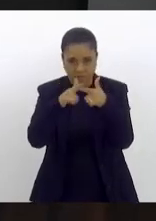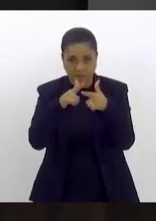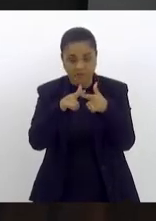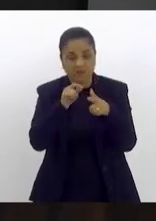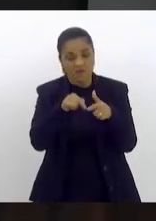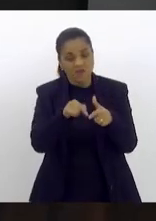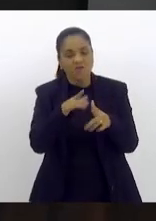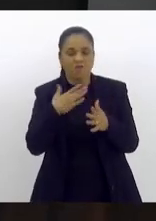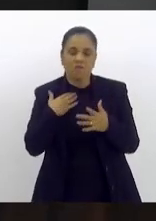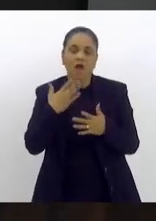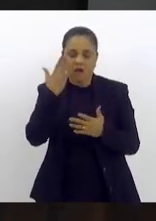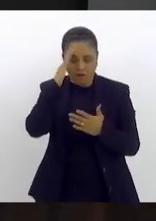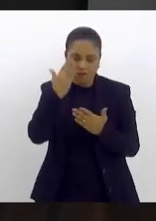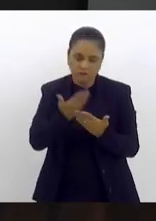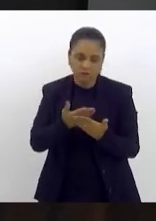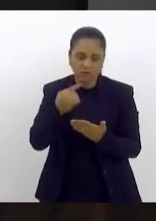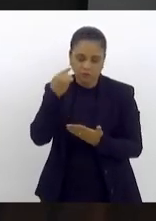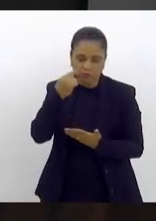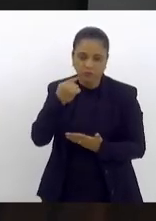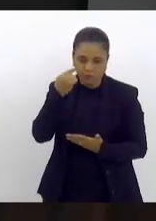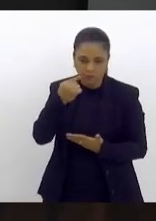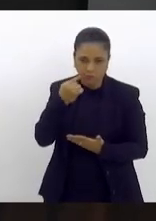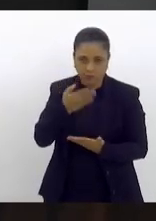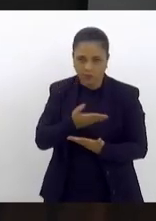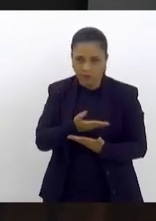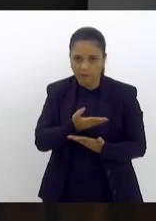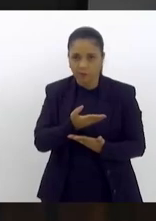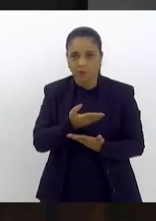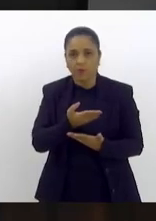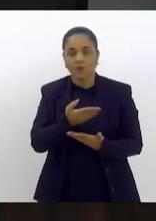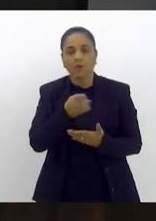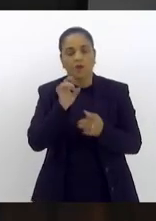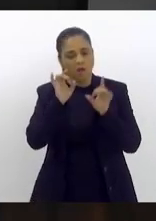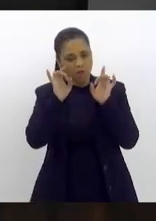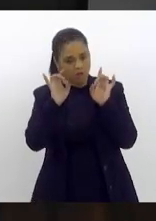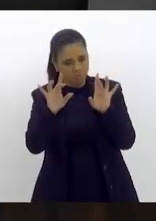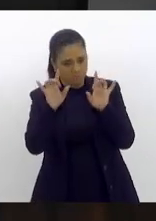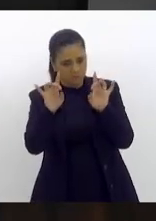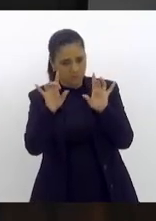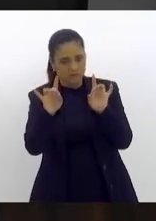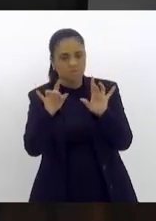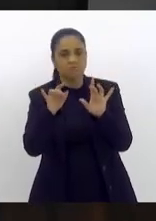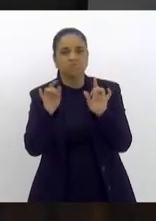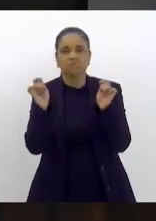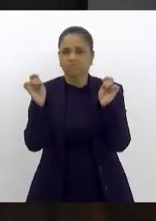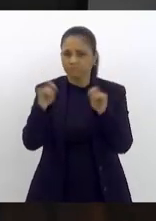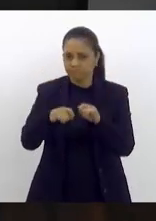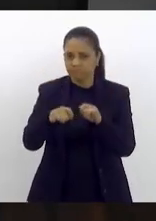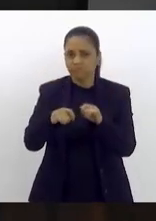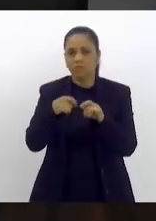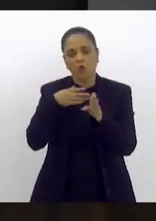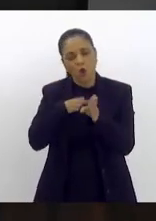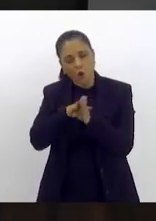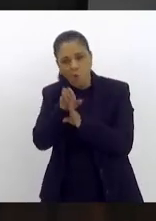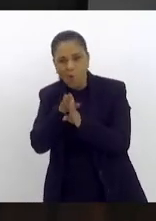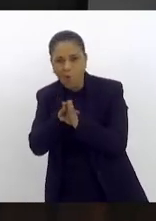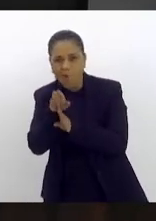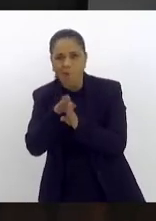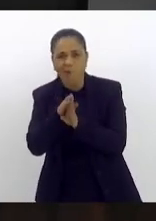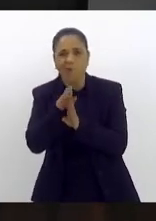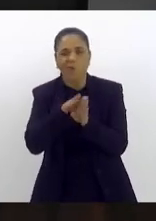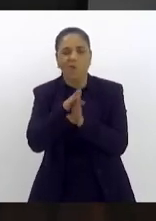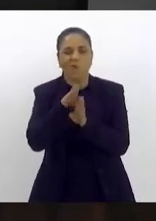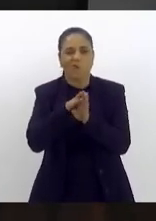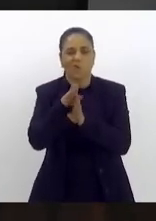teve a intenção, mas, Vossa Excelência, que é especialista, cabe a fala para nos orientar realmente que a